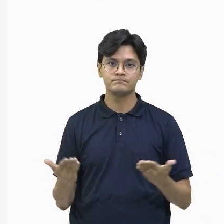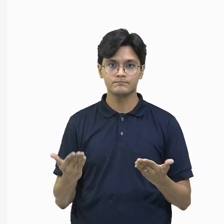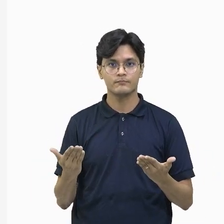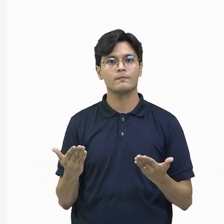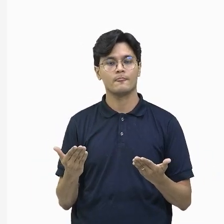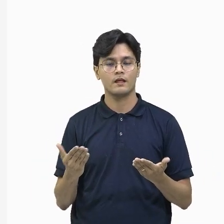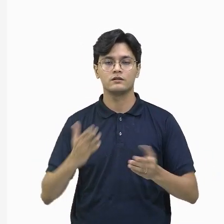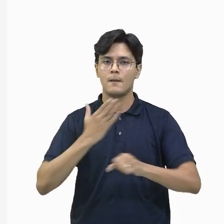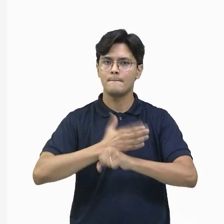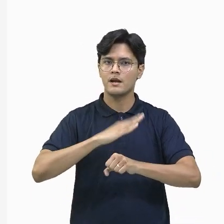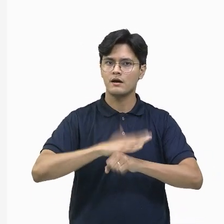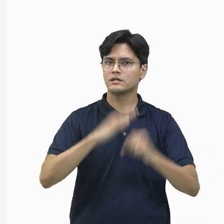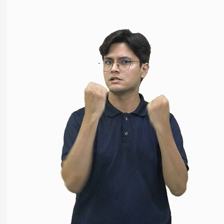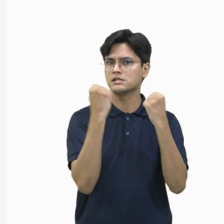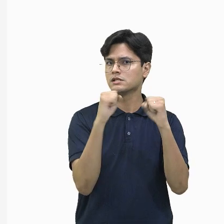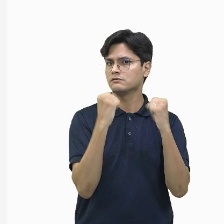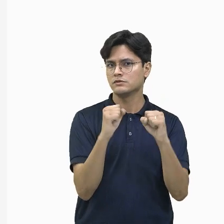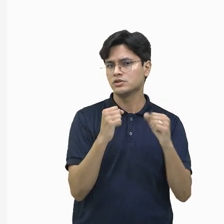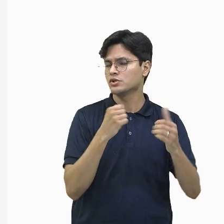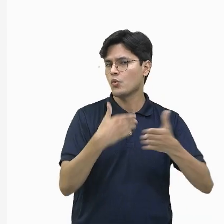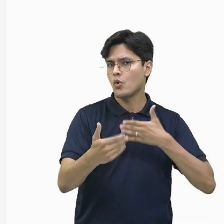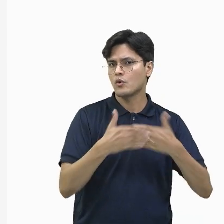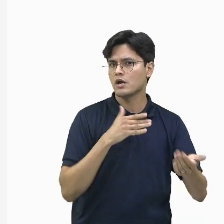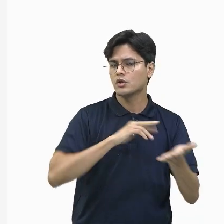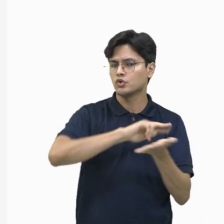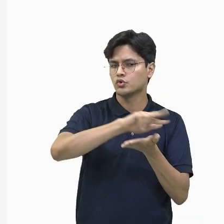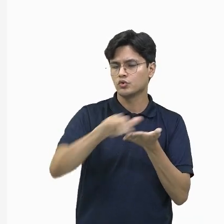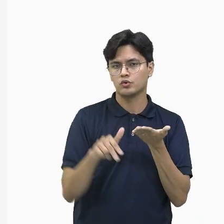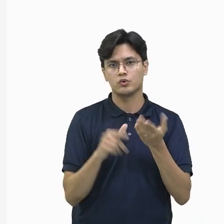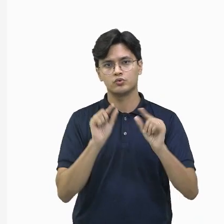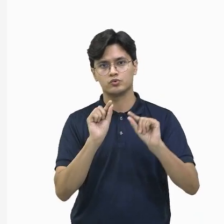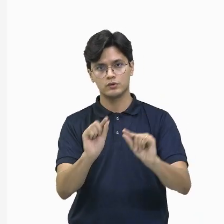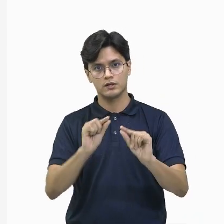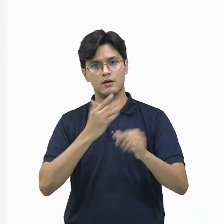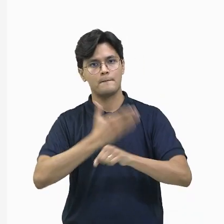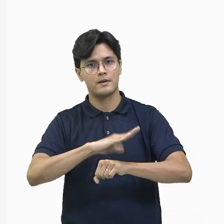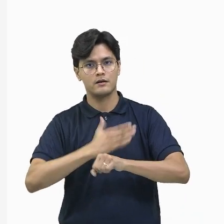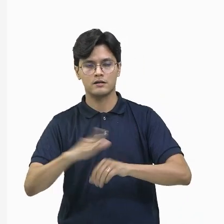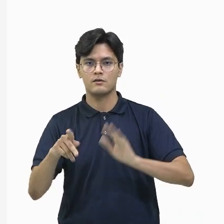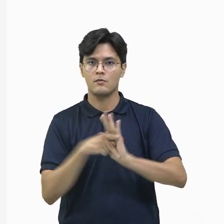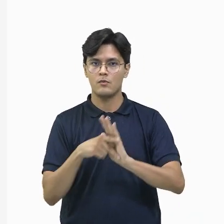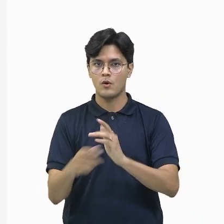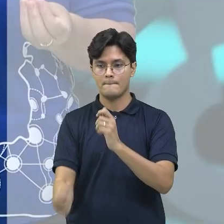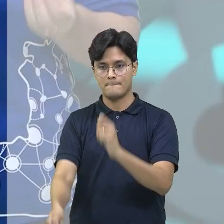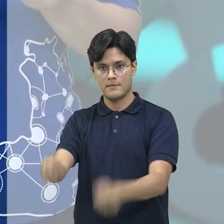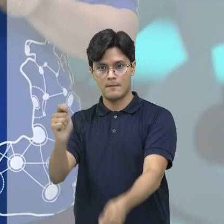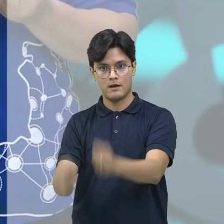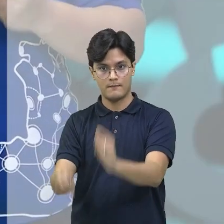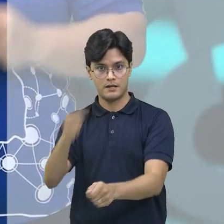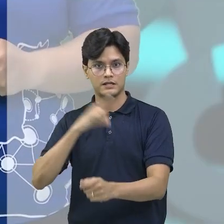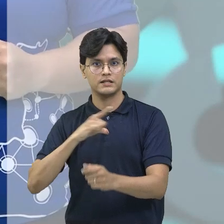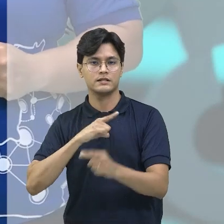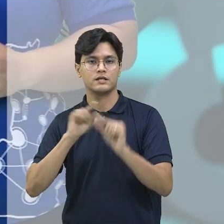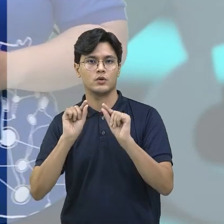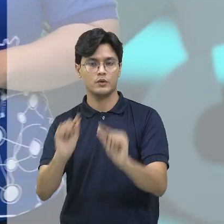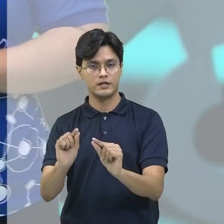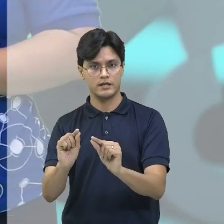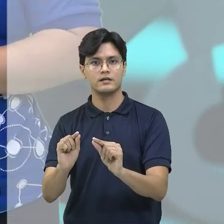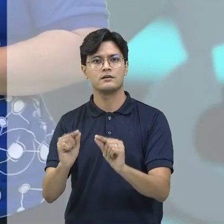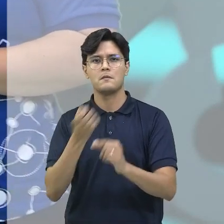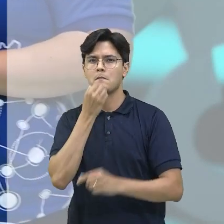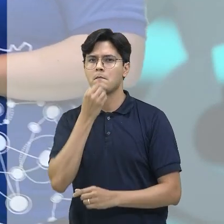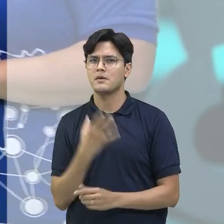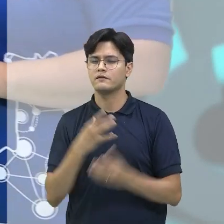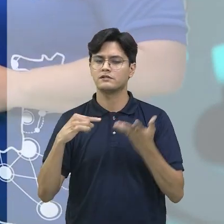qualquer atividade física, exercício físico, o treinamento funcional traz muitos benefícios para a saúde dos seus praticantes.